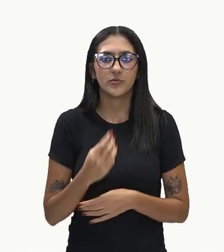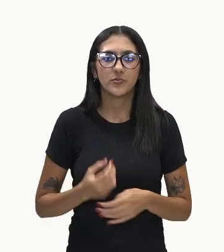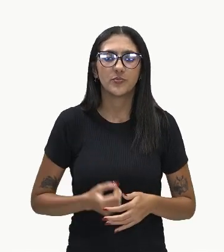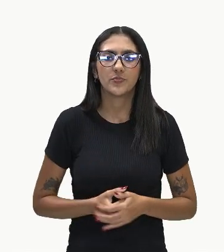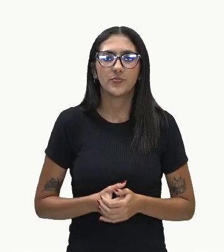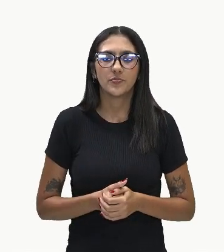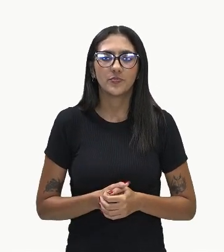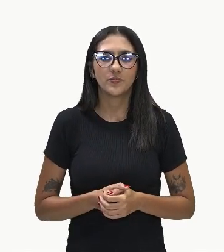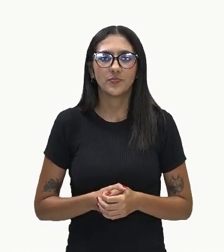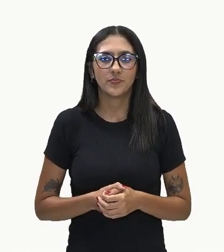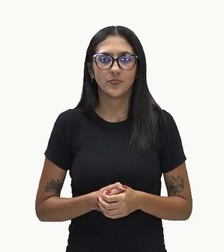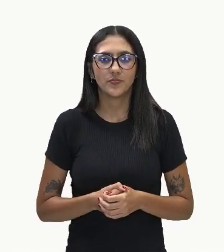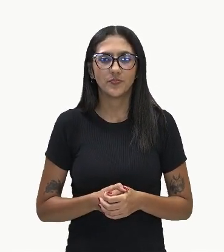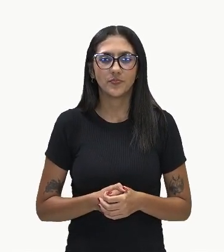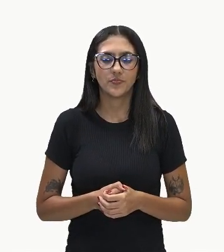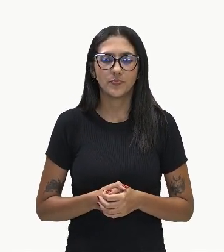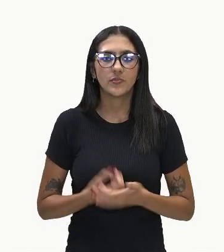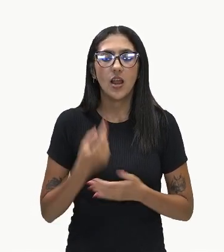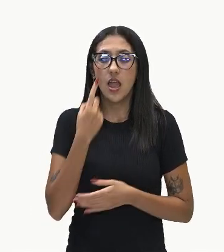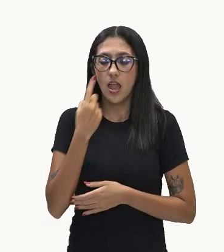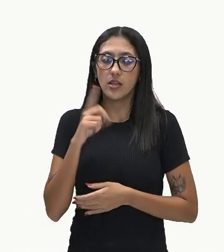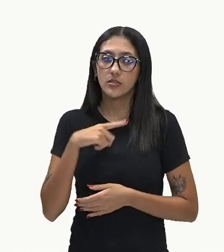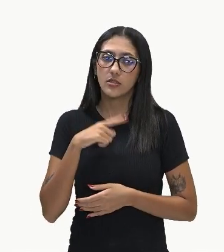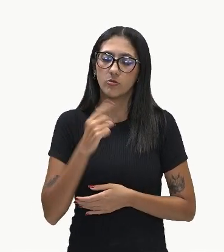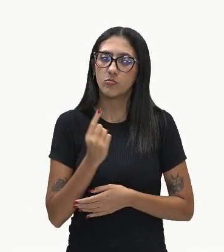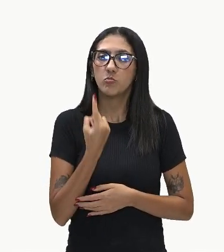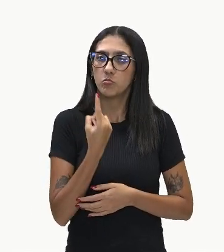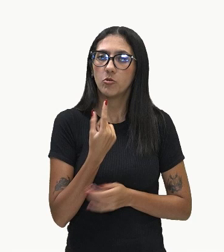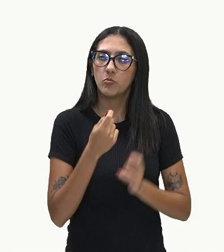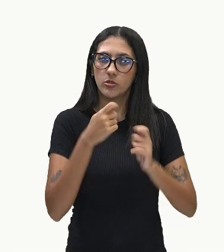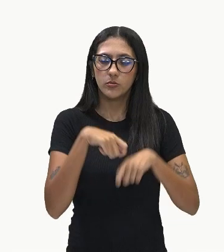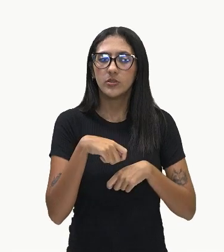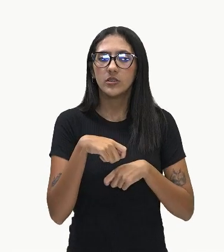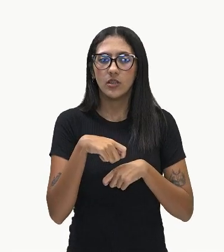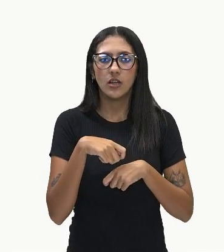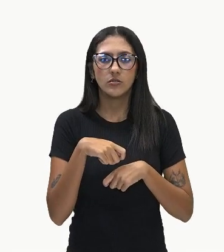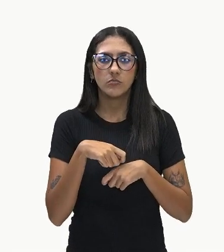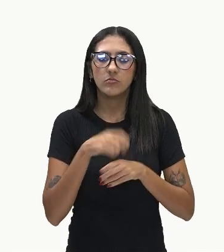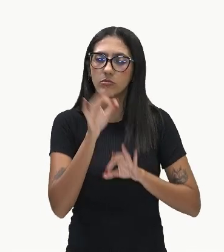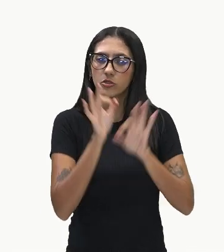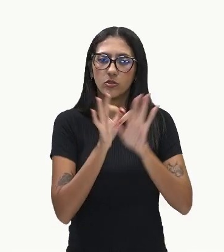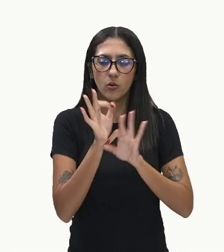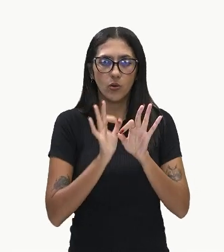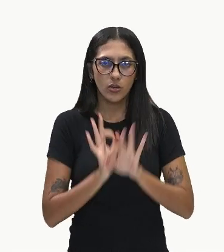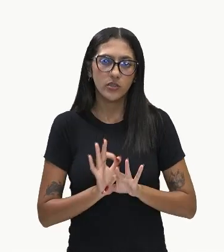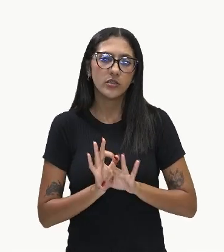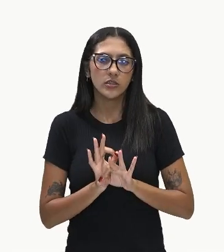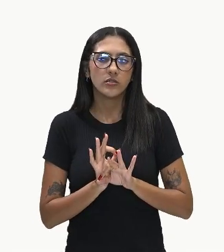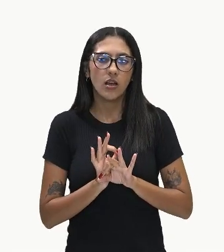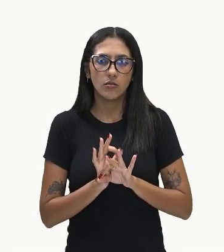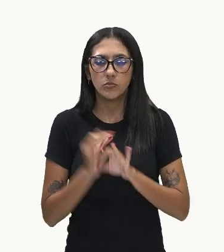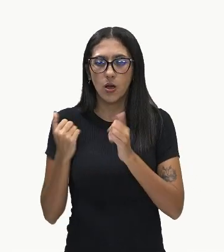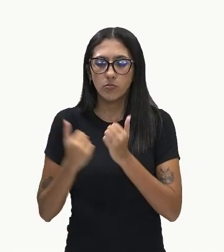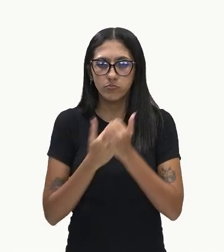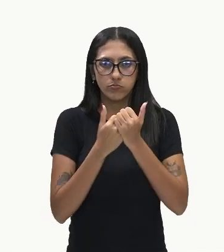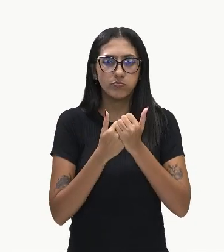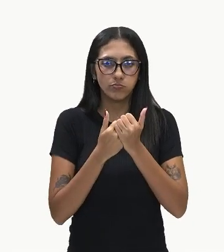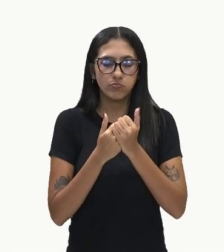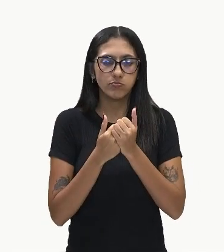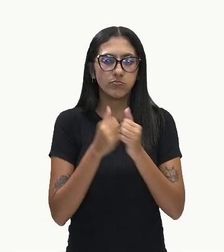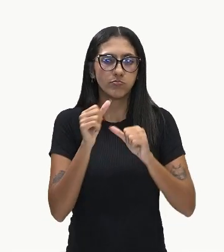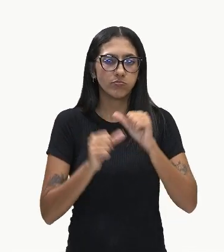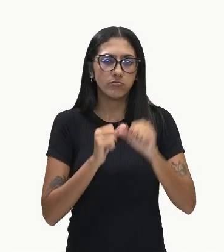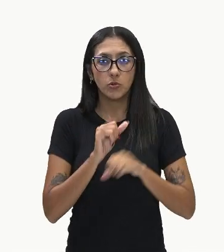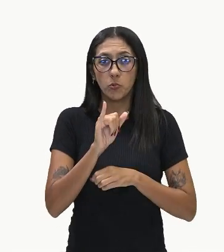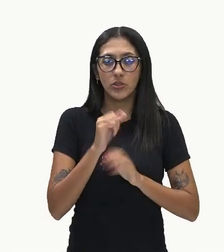0,03. Esta é uma fórmula, tá? Uma forma de passar aqui e colocar a